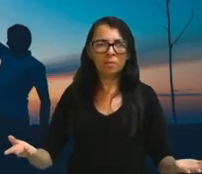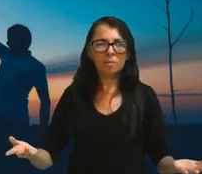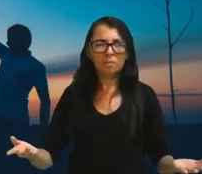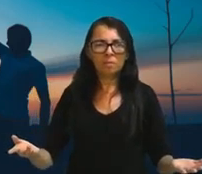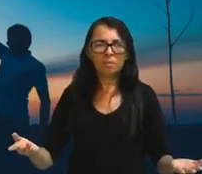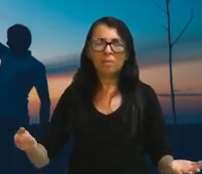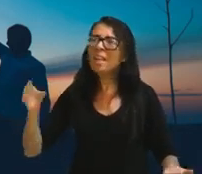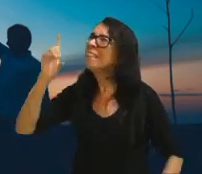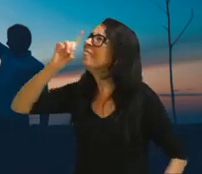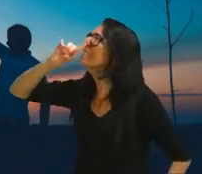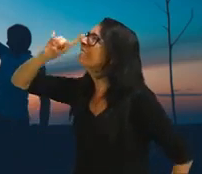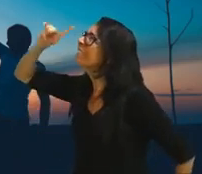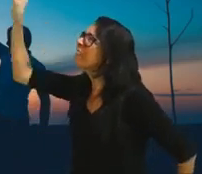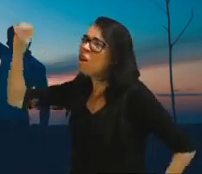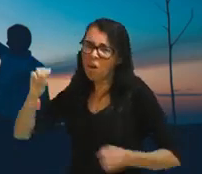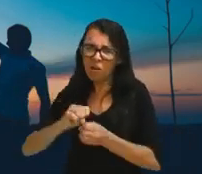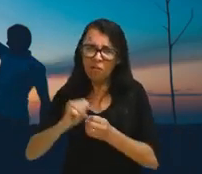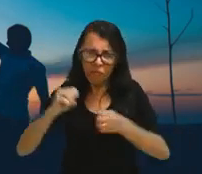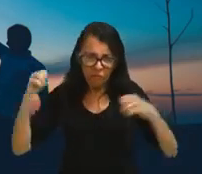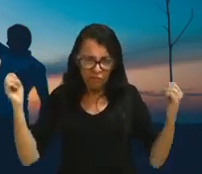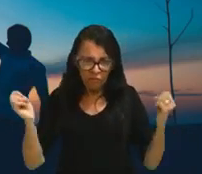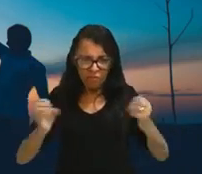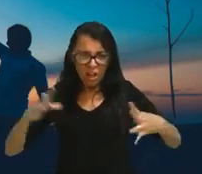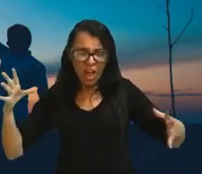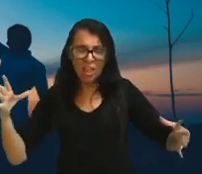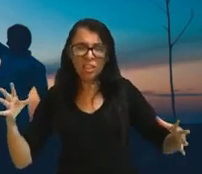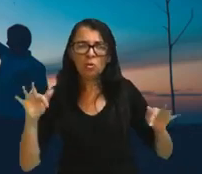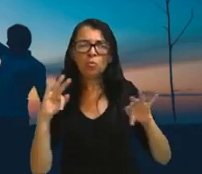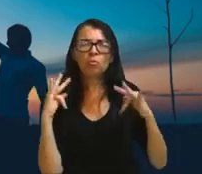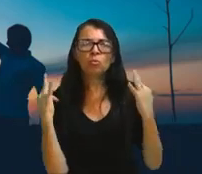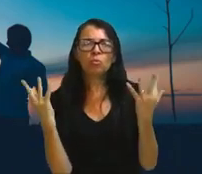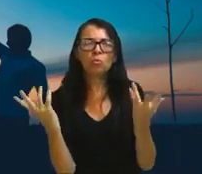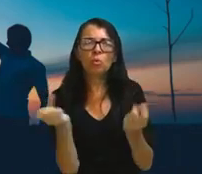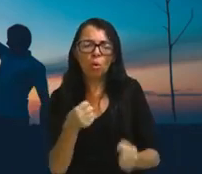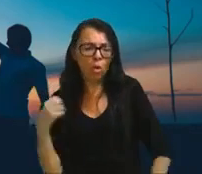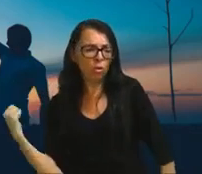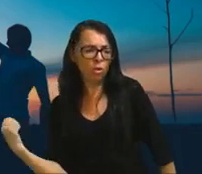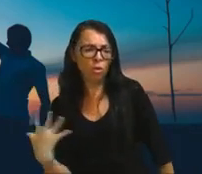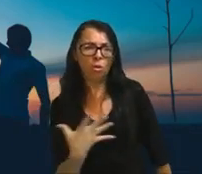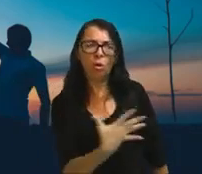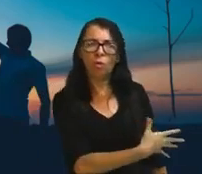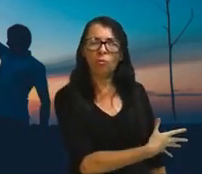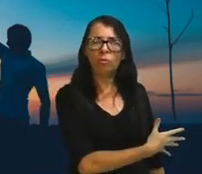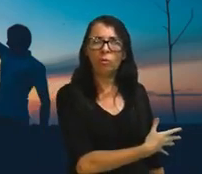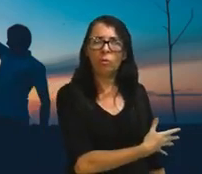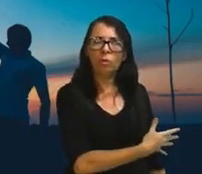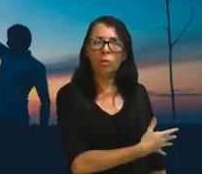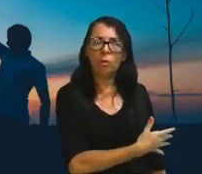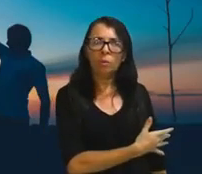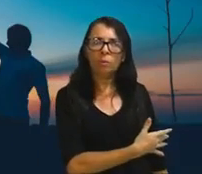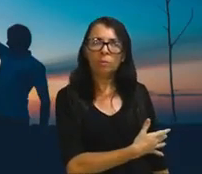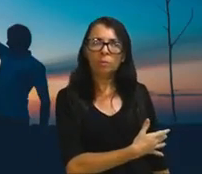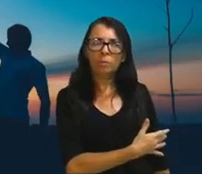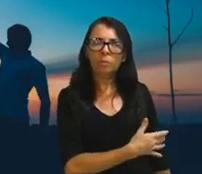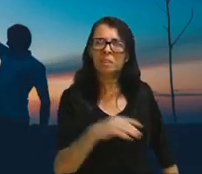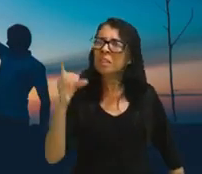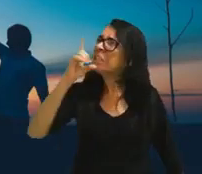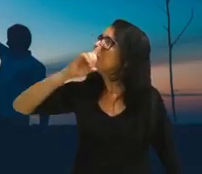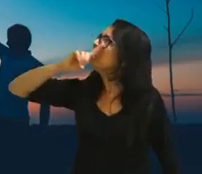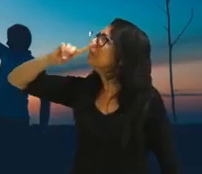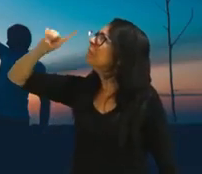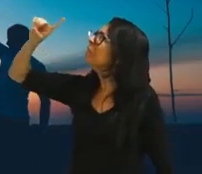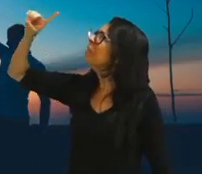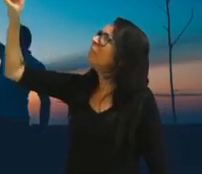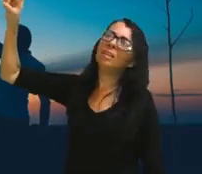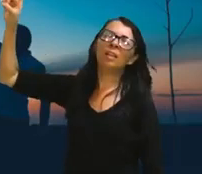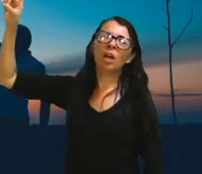não, porque não é você, pastor, que está lá na minha casa todos os dias. Tem que suportar os meus filhos, tem que suportar a minha mulher,